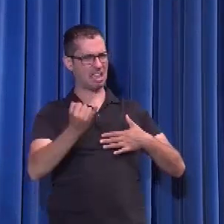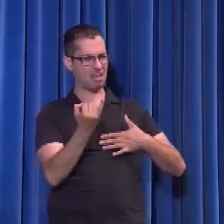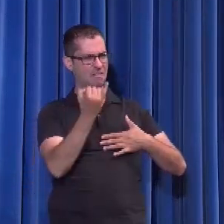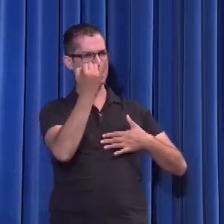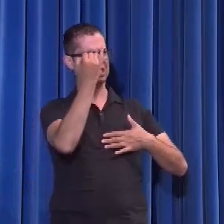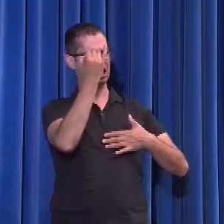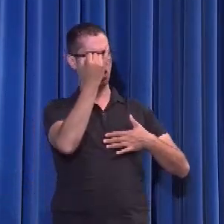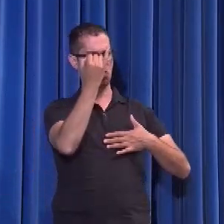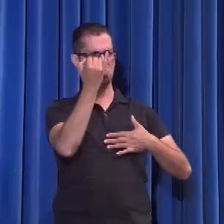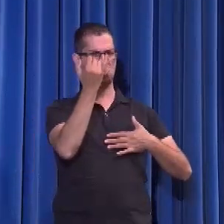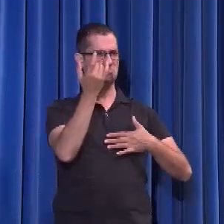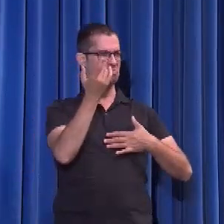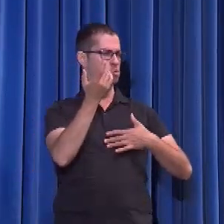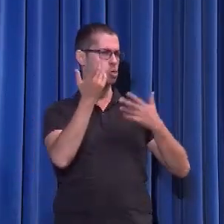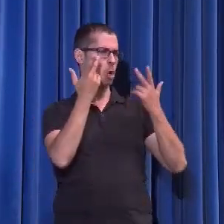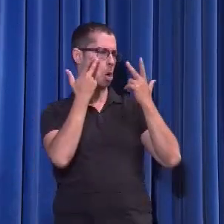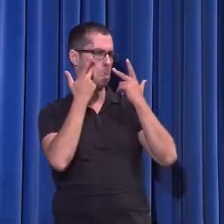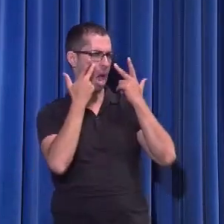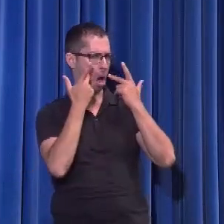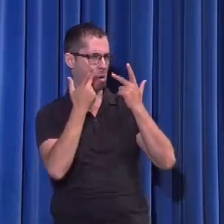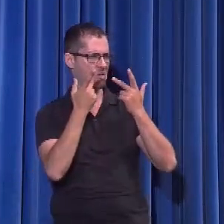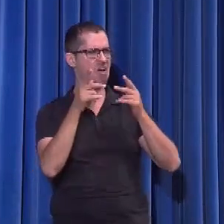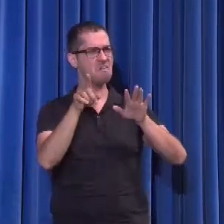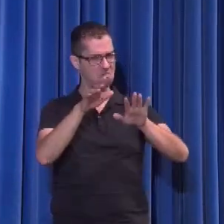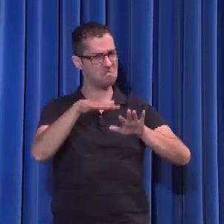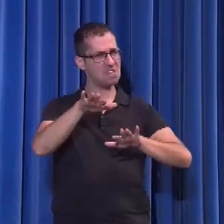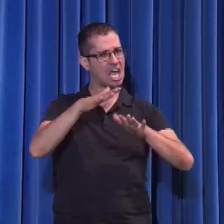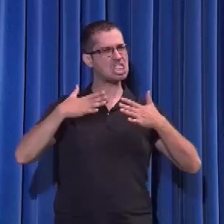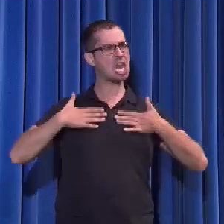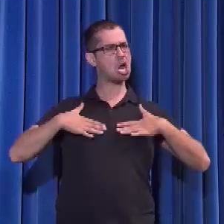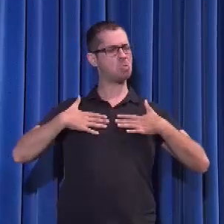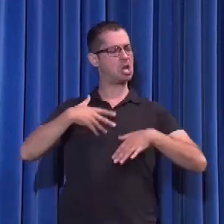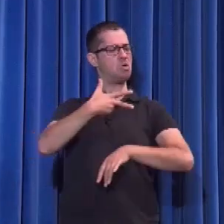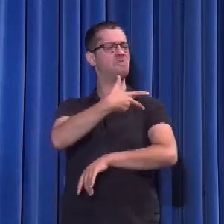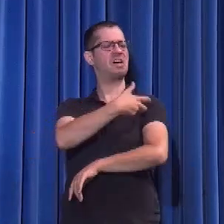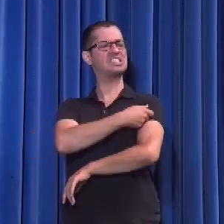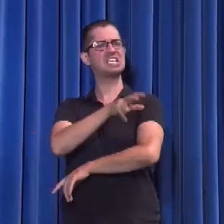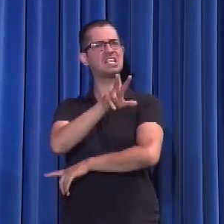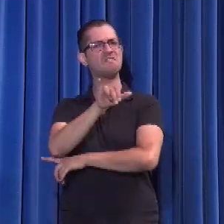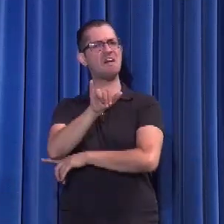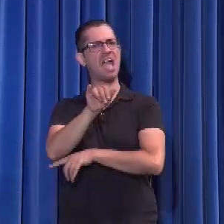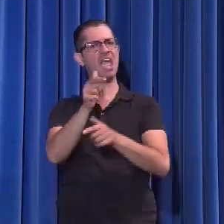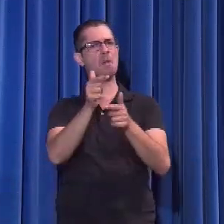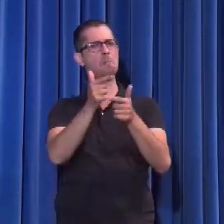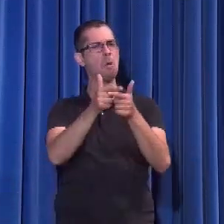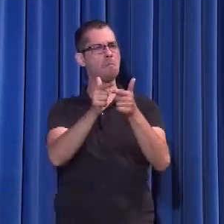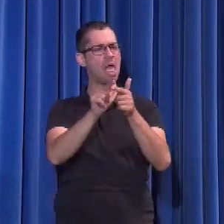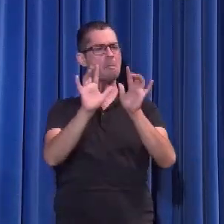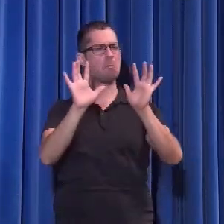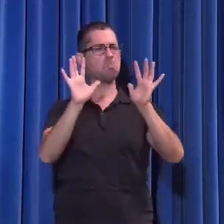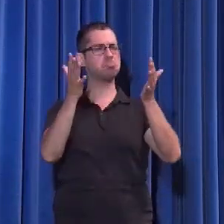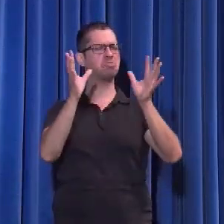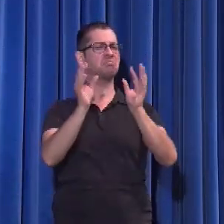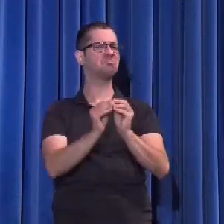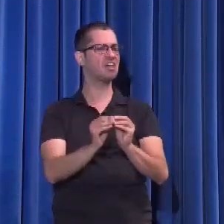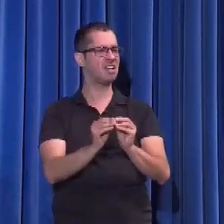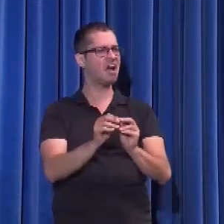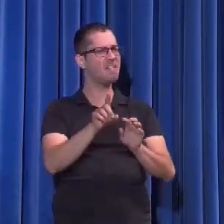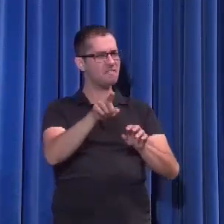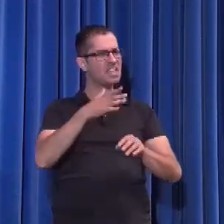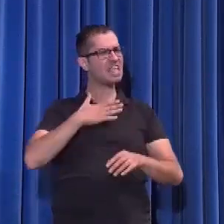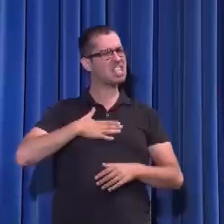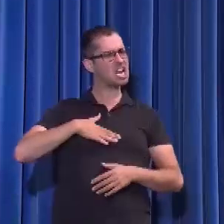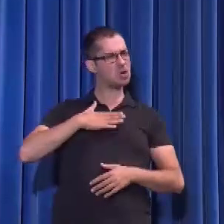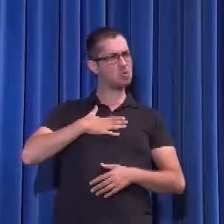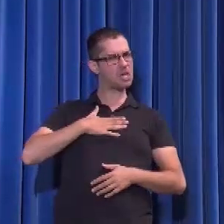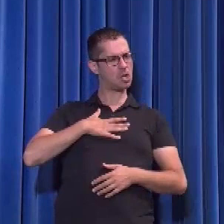a vacina vai resolver os problemas. Fiquem tranquilos, porque nós teremos um presidente mundial